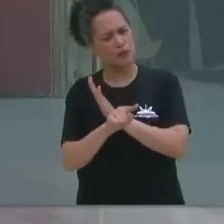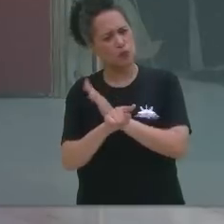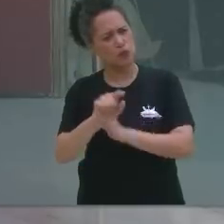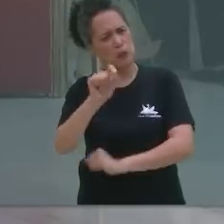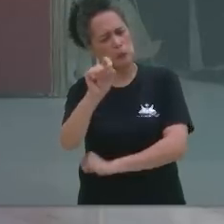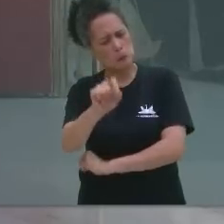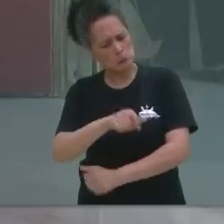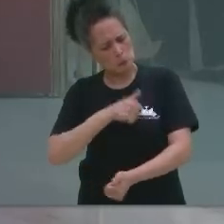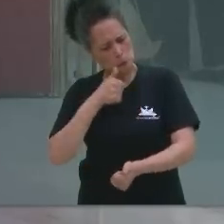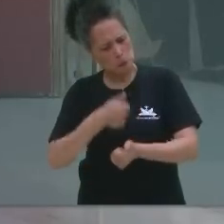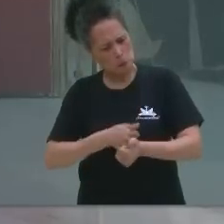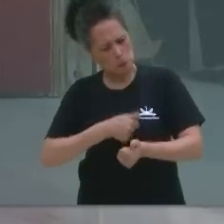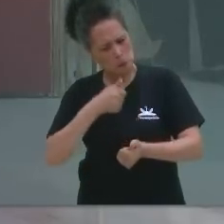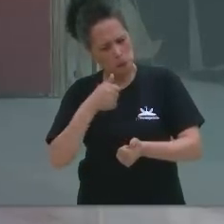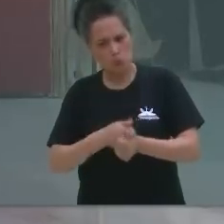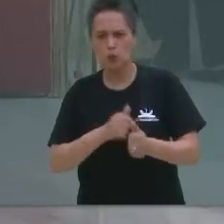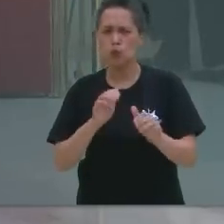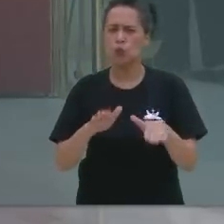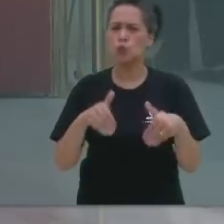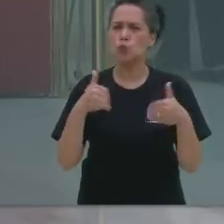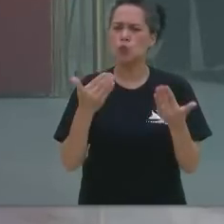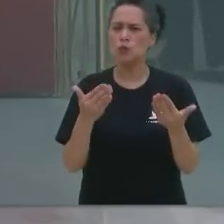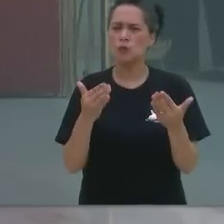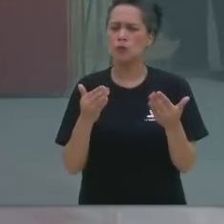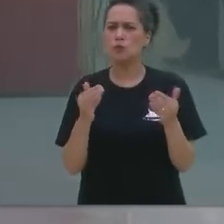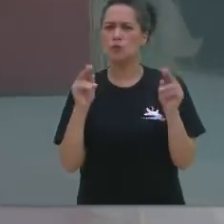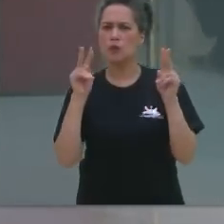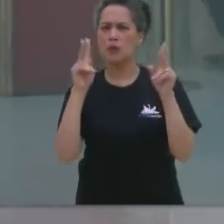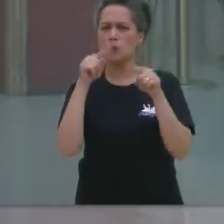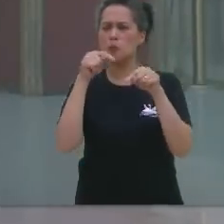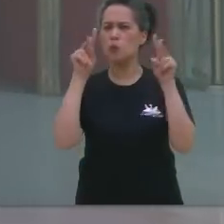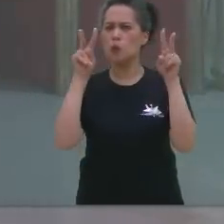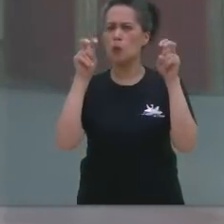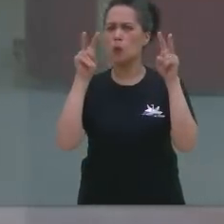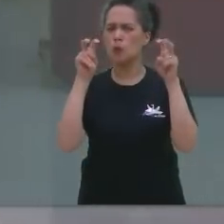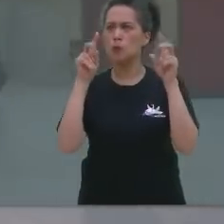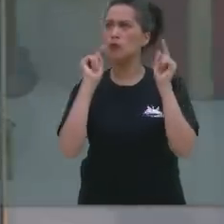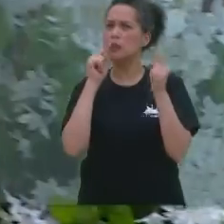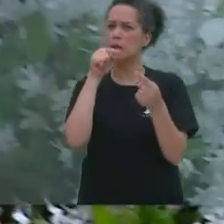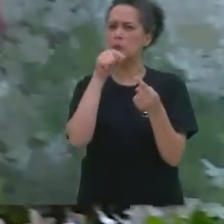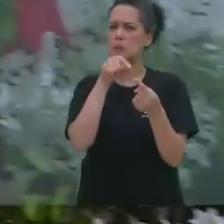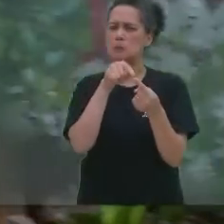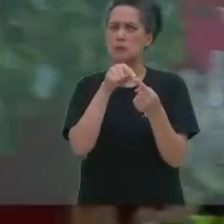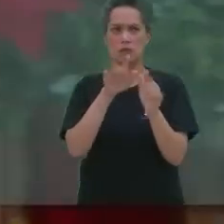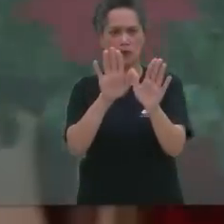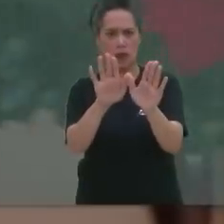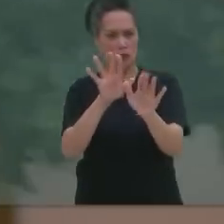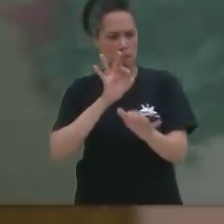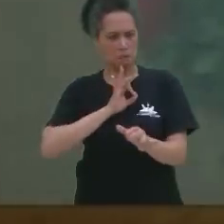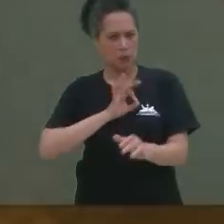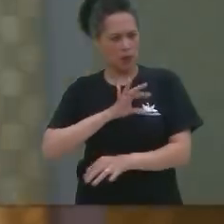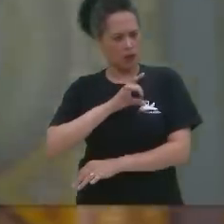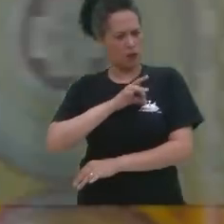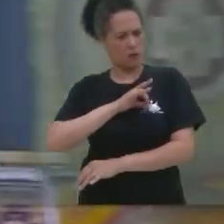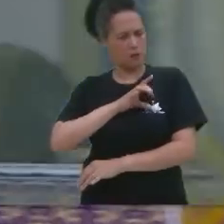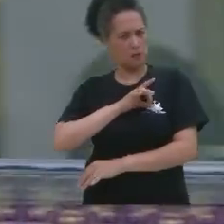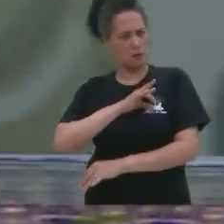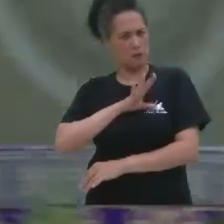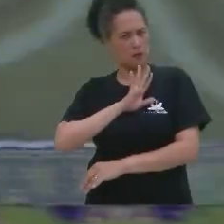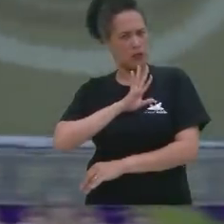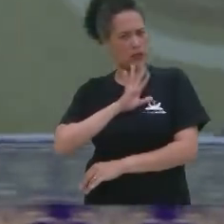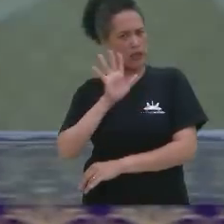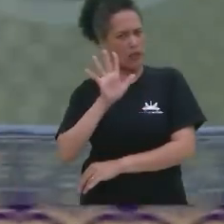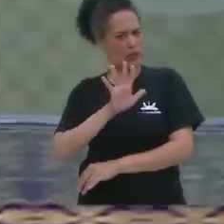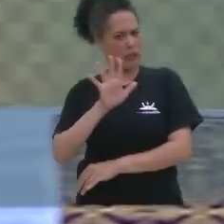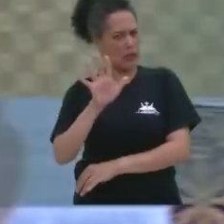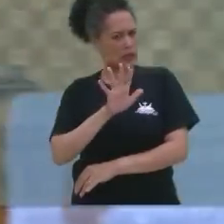central? Padre, esse evangelho me causou medo, porque está falando da parusia. É verdade que